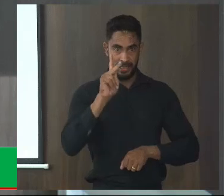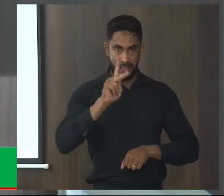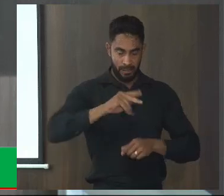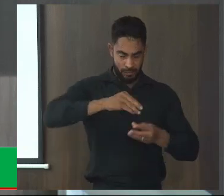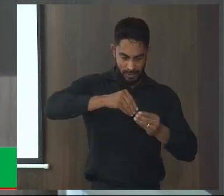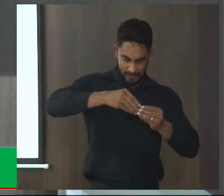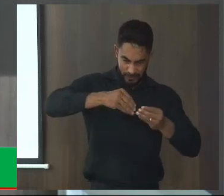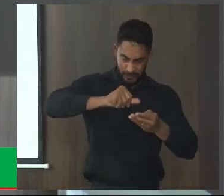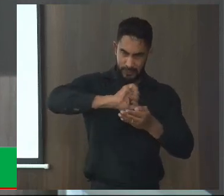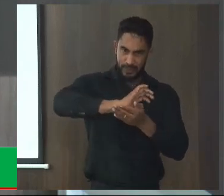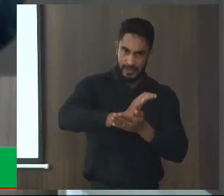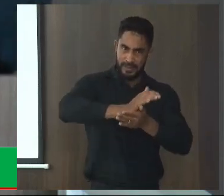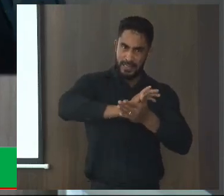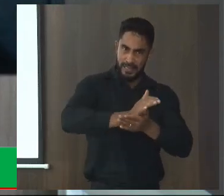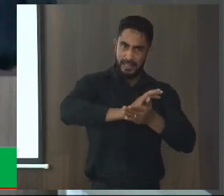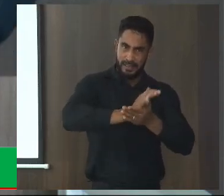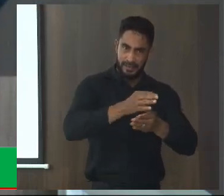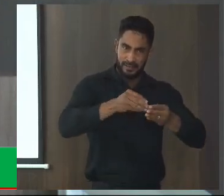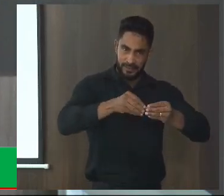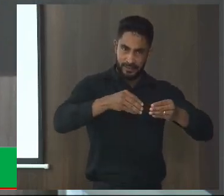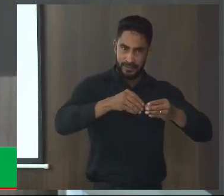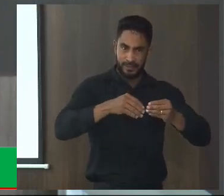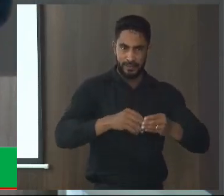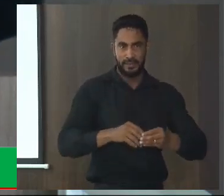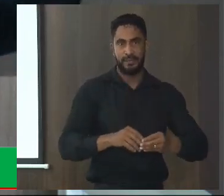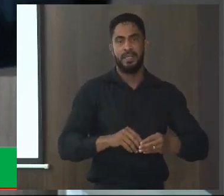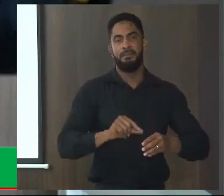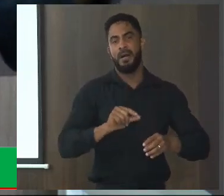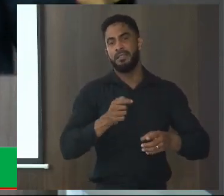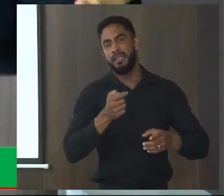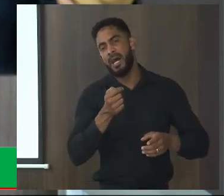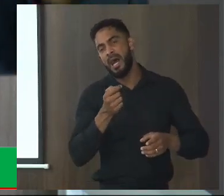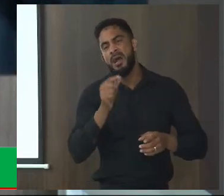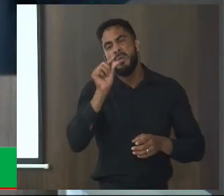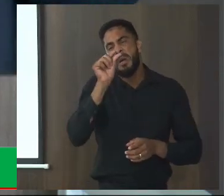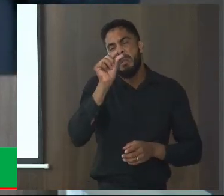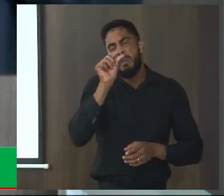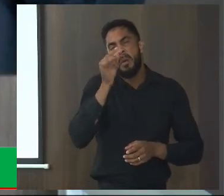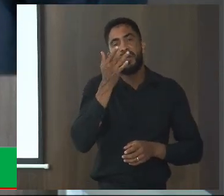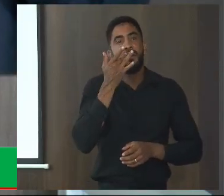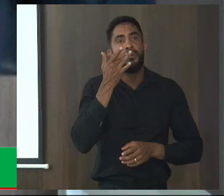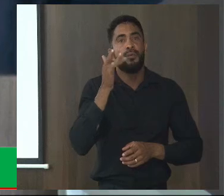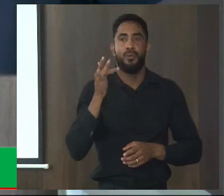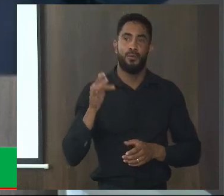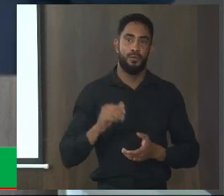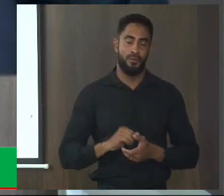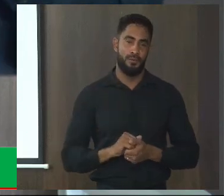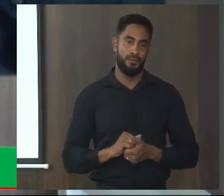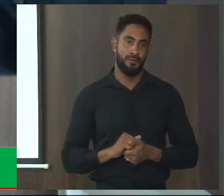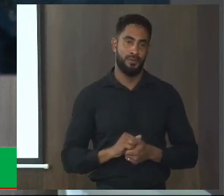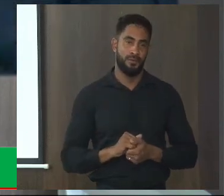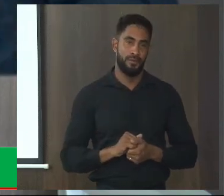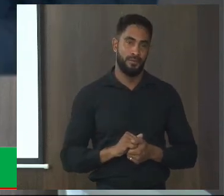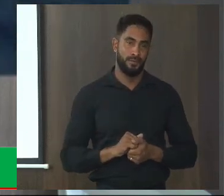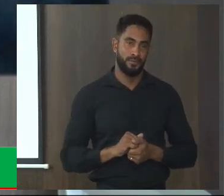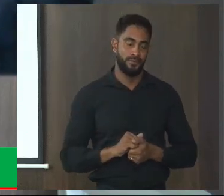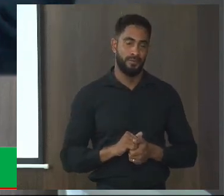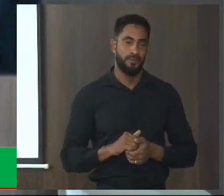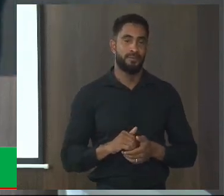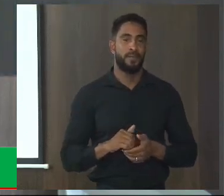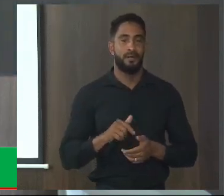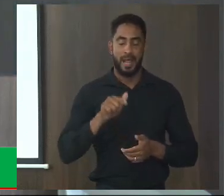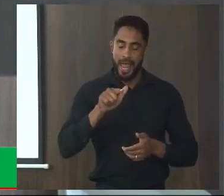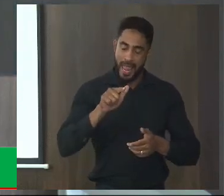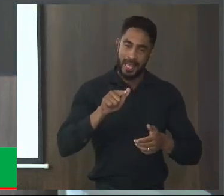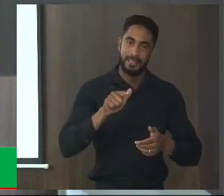tritura, para poder tirar ali poucas gramas de ouro, de uma tonelada de rocha. E